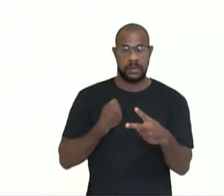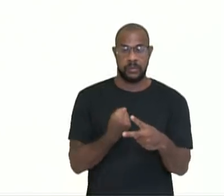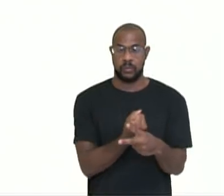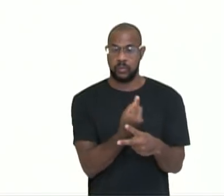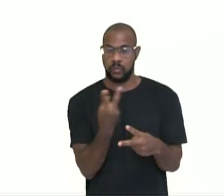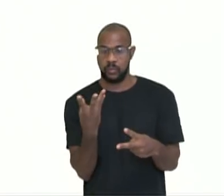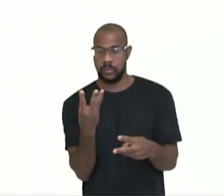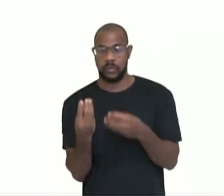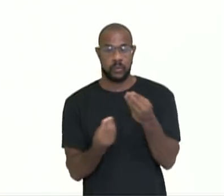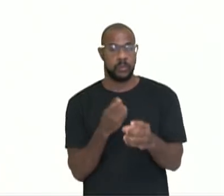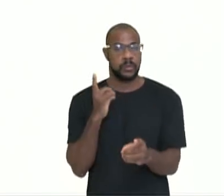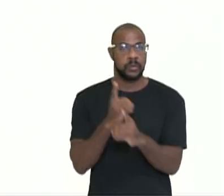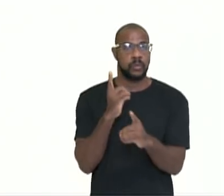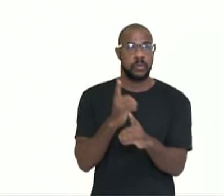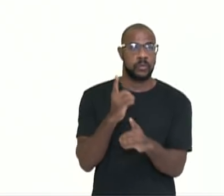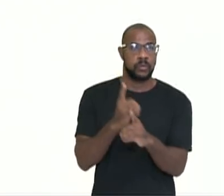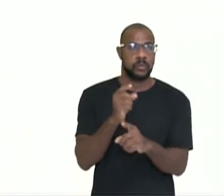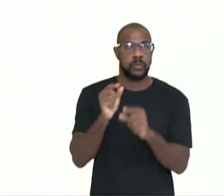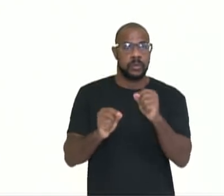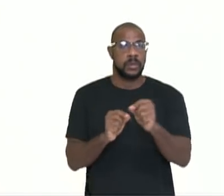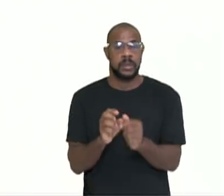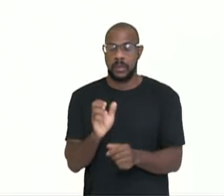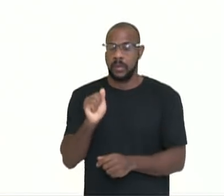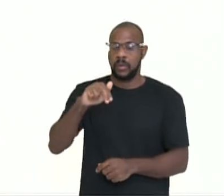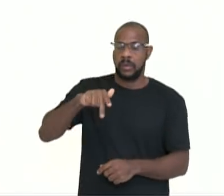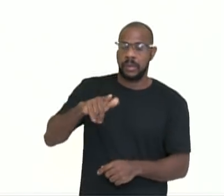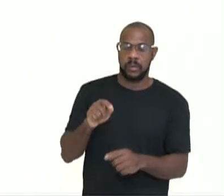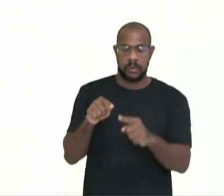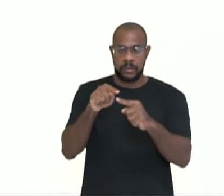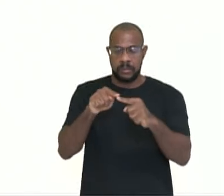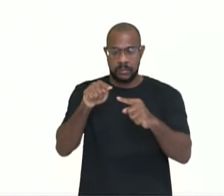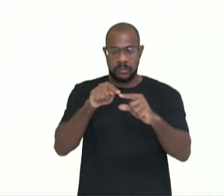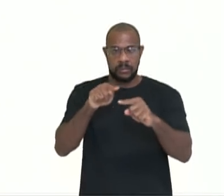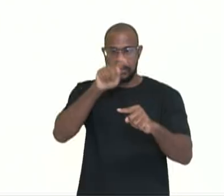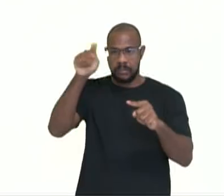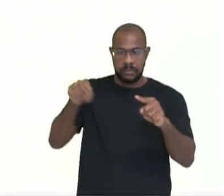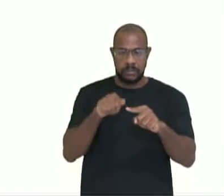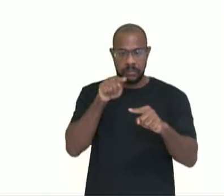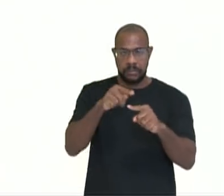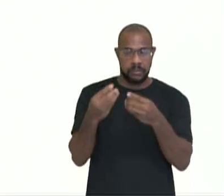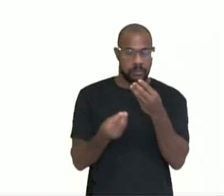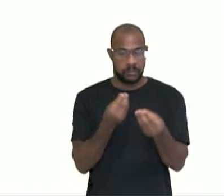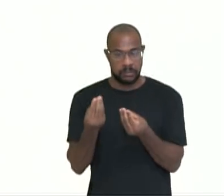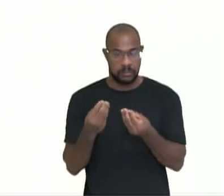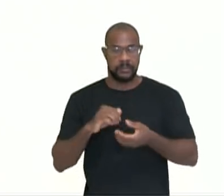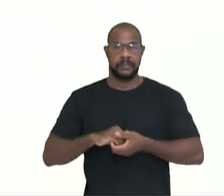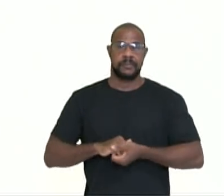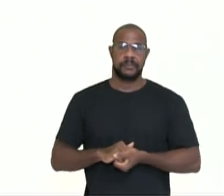você acha o ângulo que está aí central a essa circunferência?